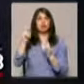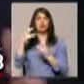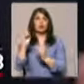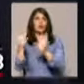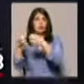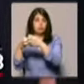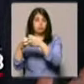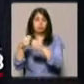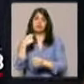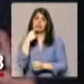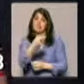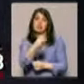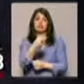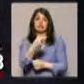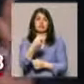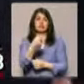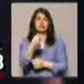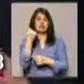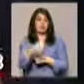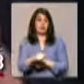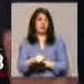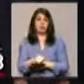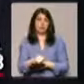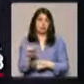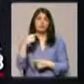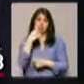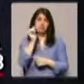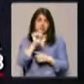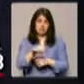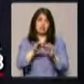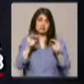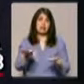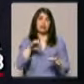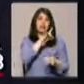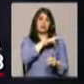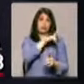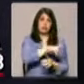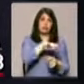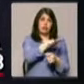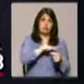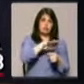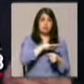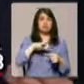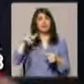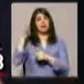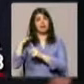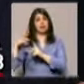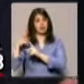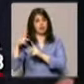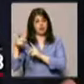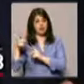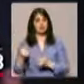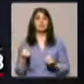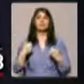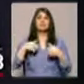Aliás o passado foi assim em relação a Portugal em relação à Grécia agora se essa lista for diretamente